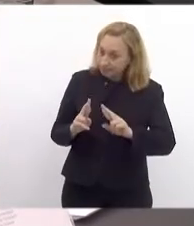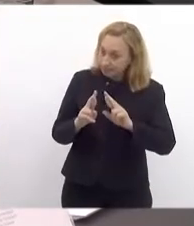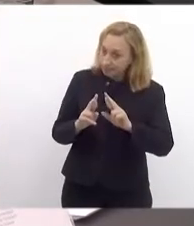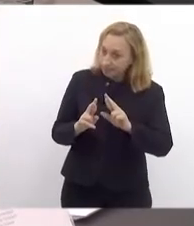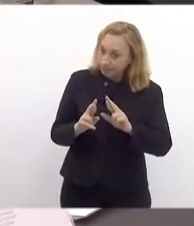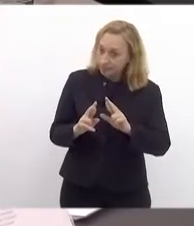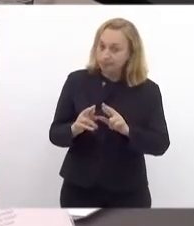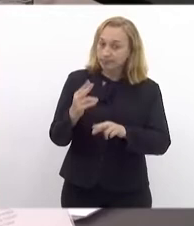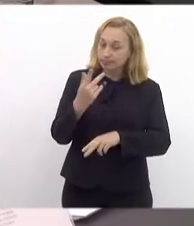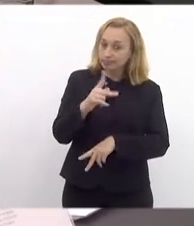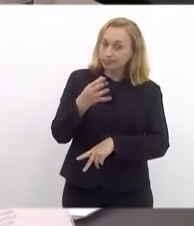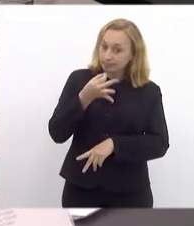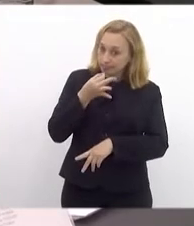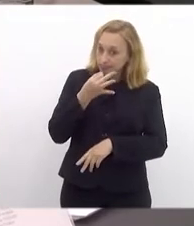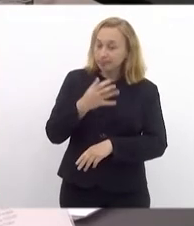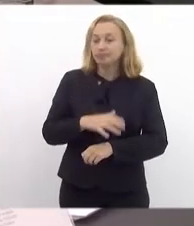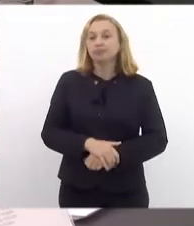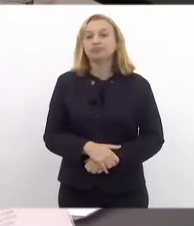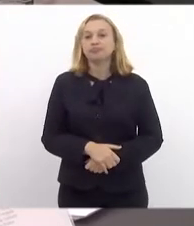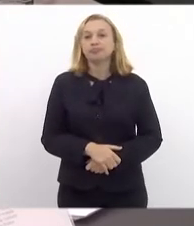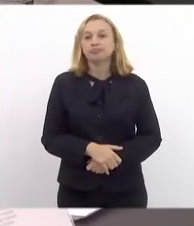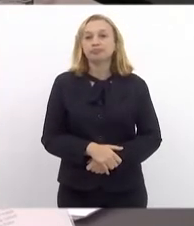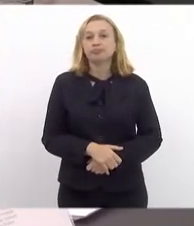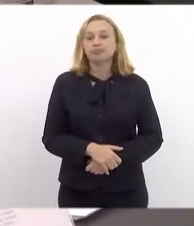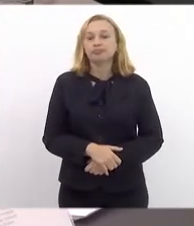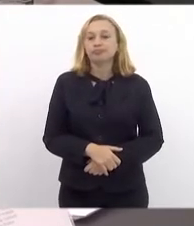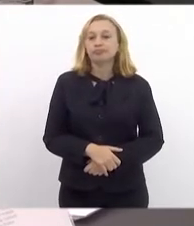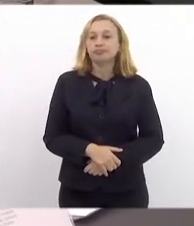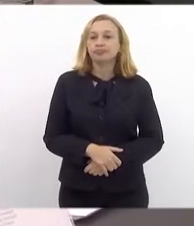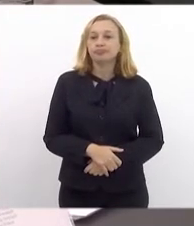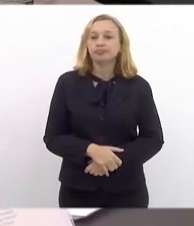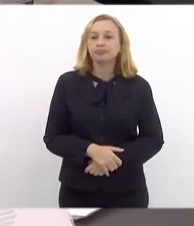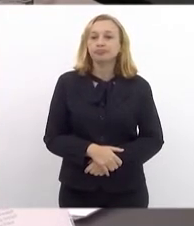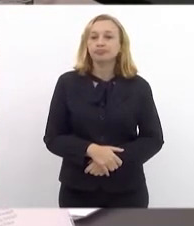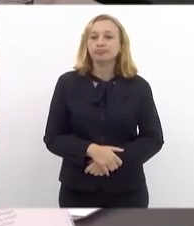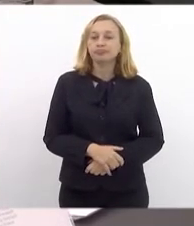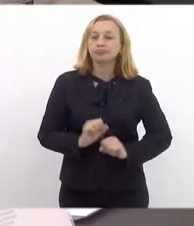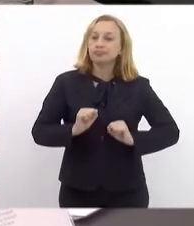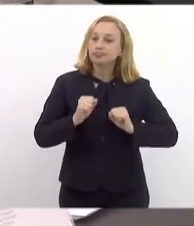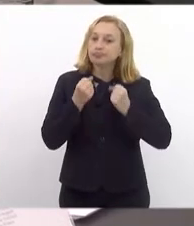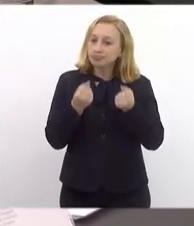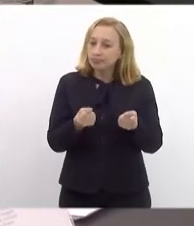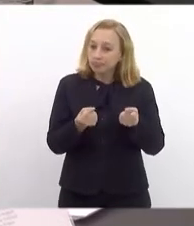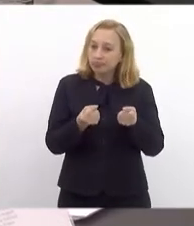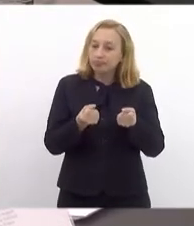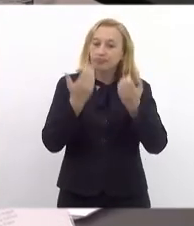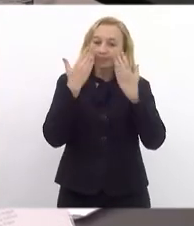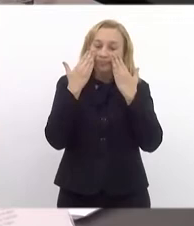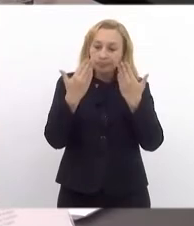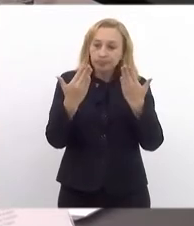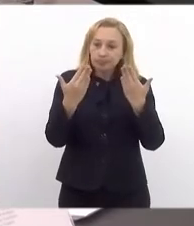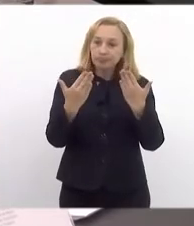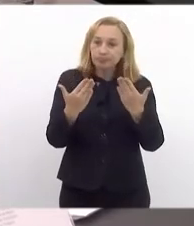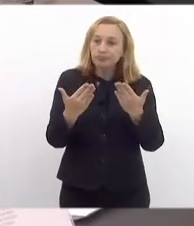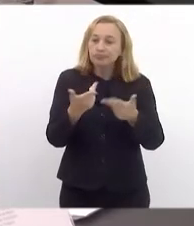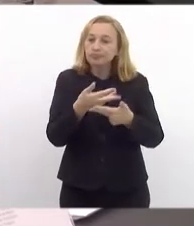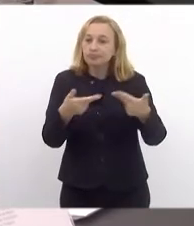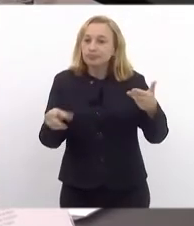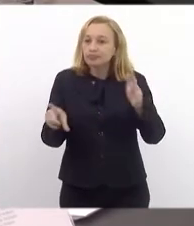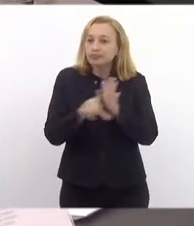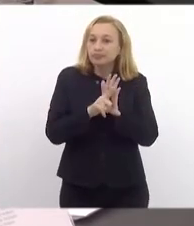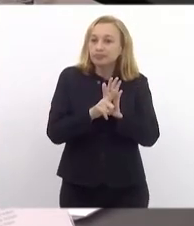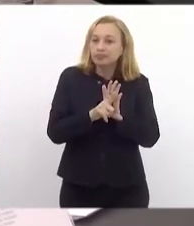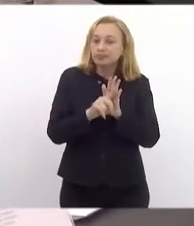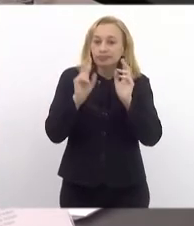divergindo de você é que eu defendo muito e apresento muitas leis